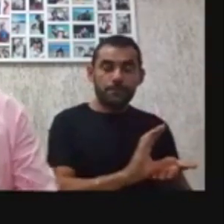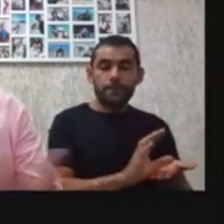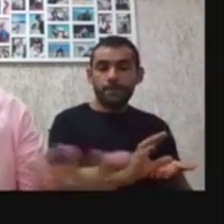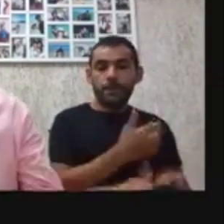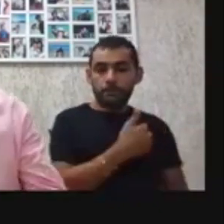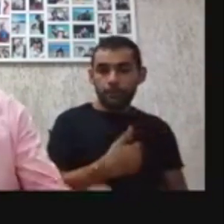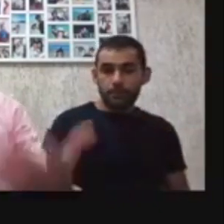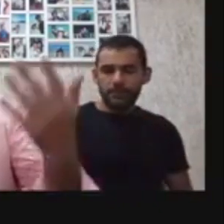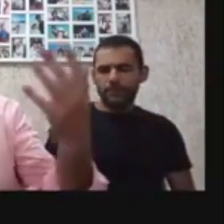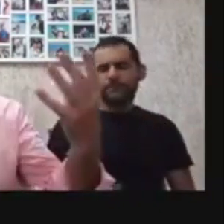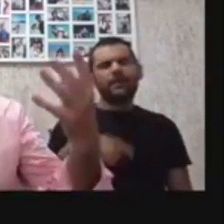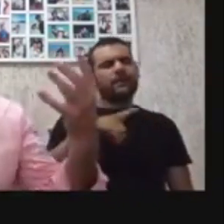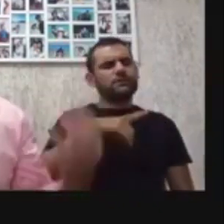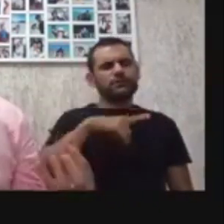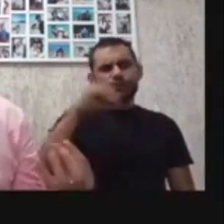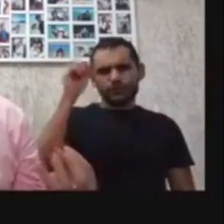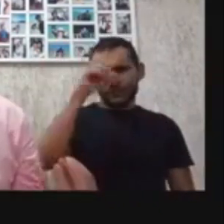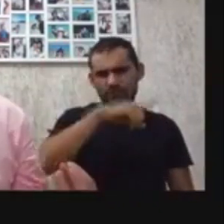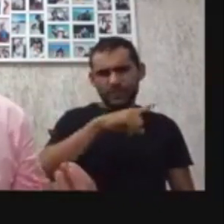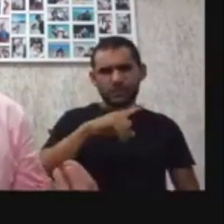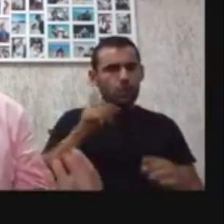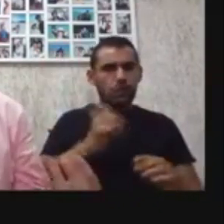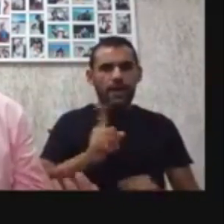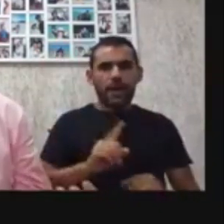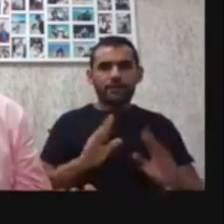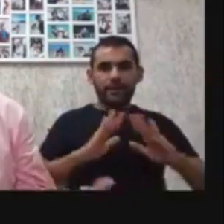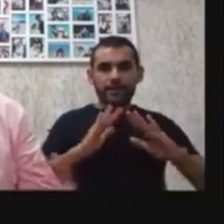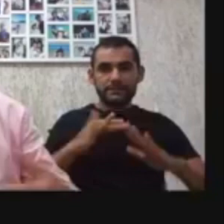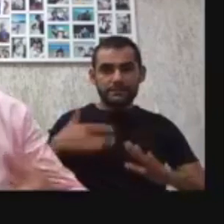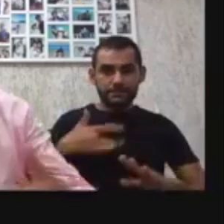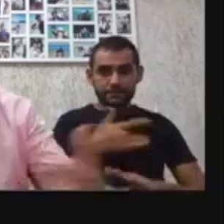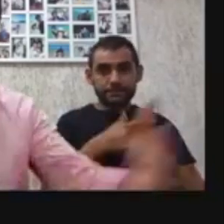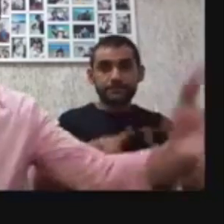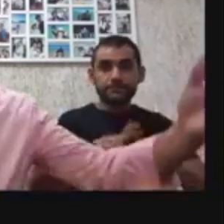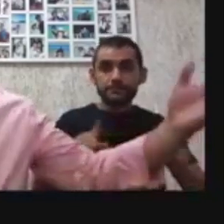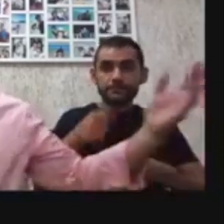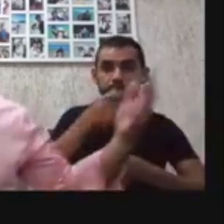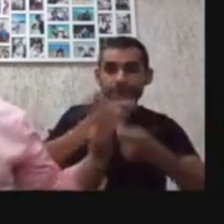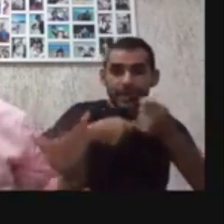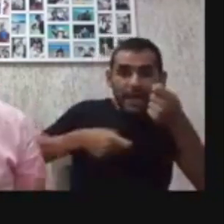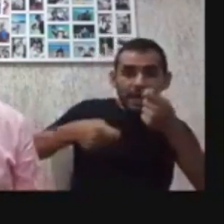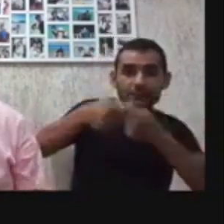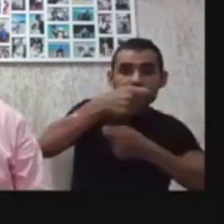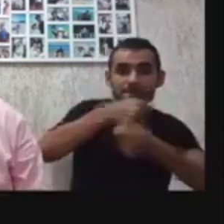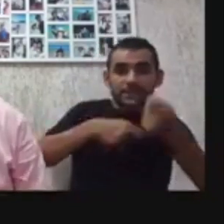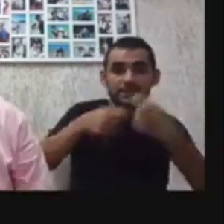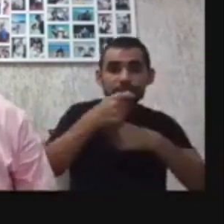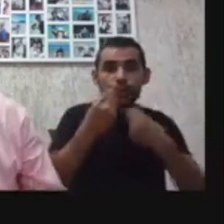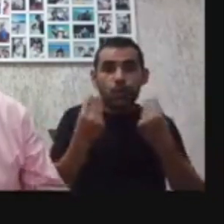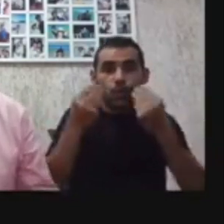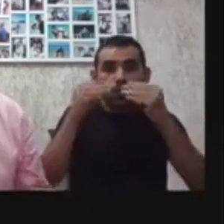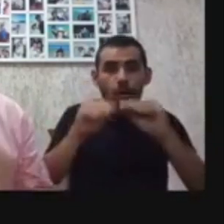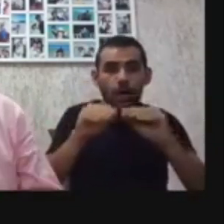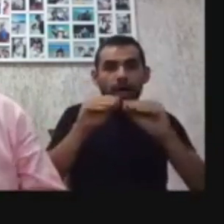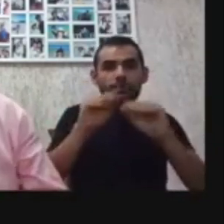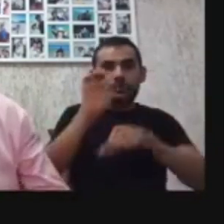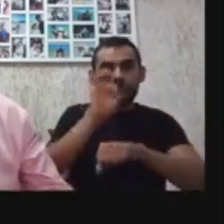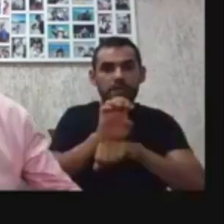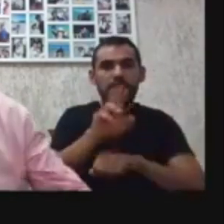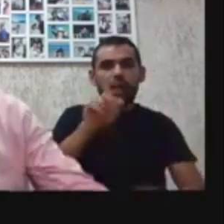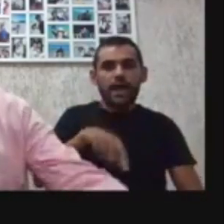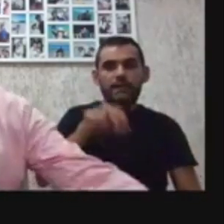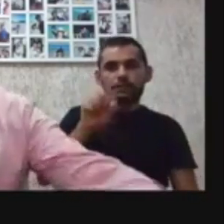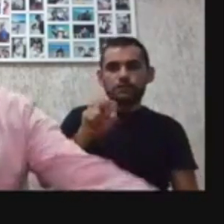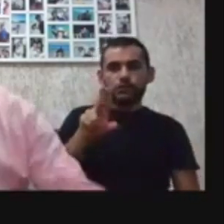dificuldade também, que não é das casas de saúde, e sim da gestão que foi implantada no Estado, que chama o